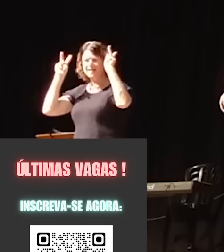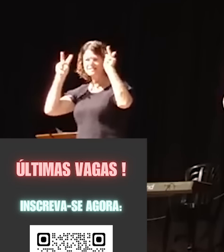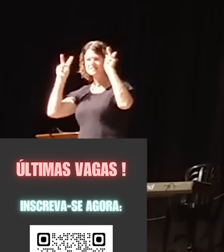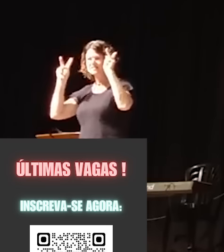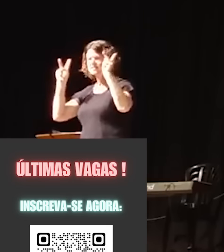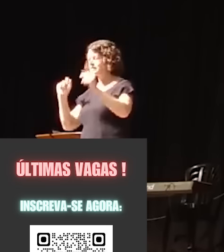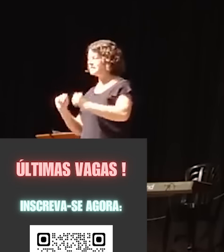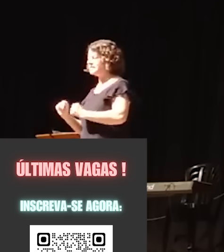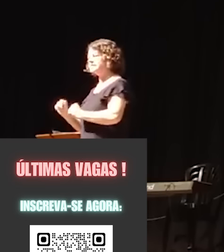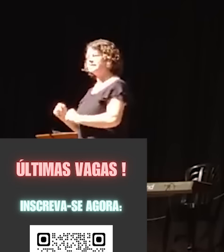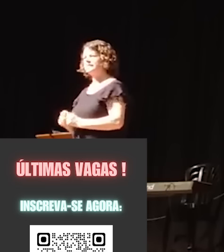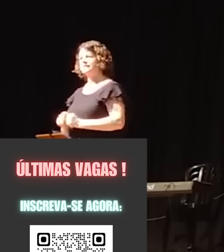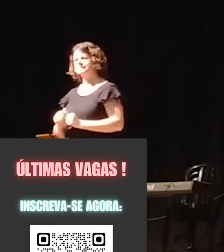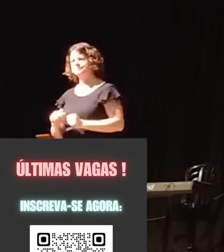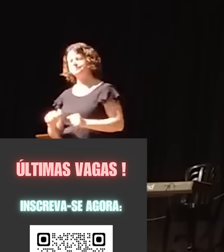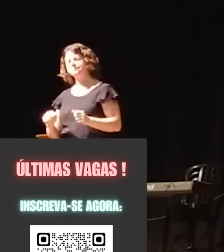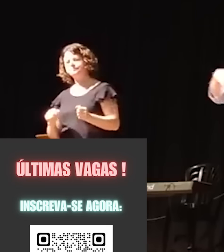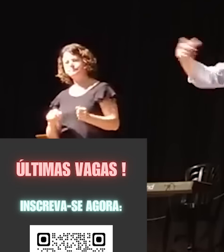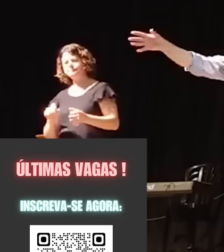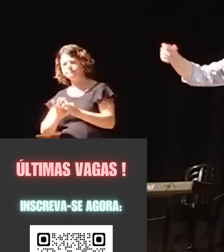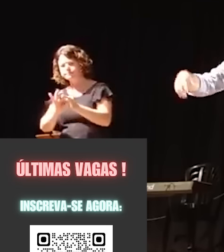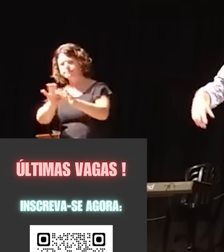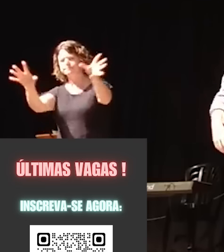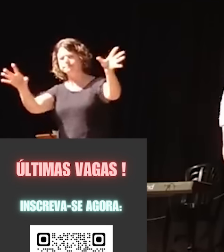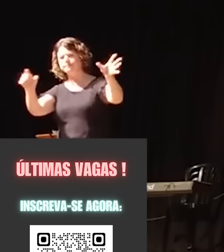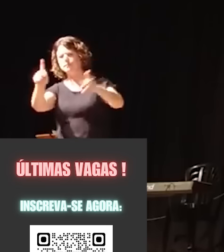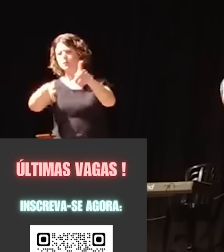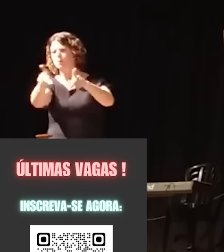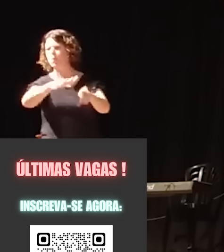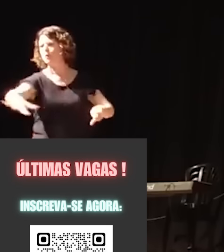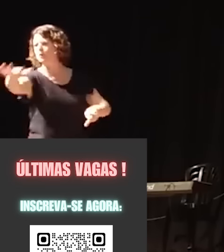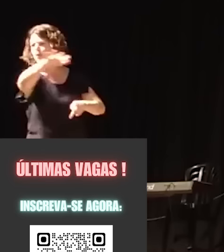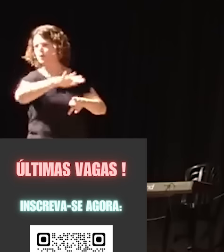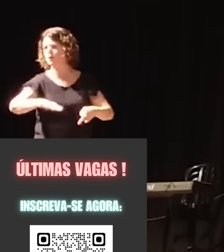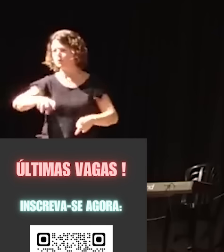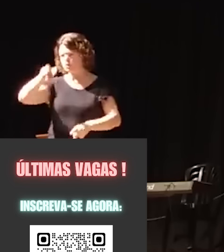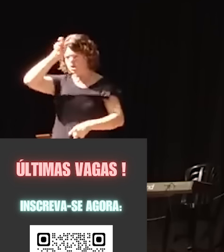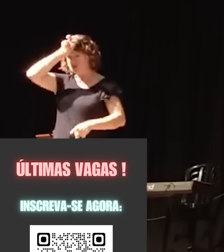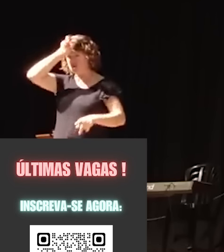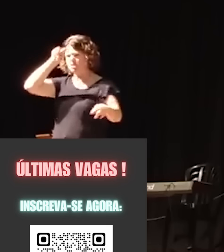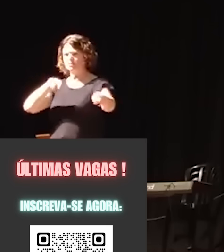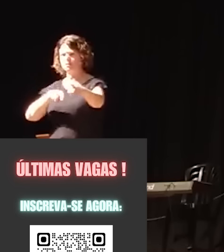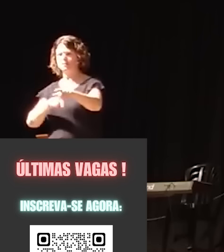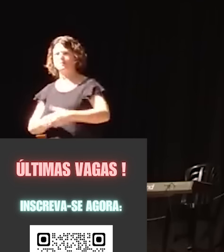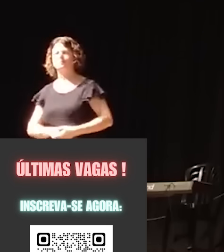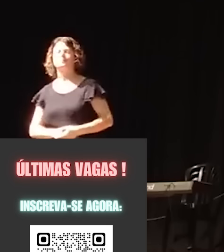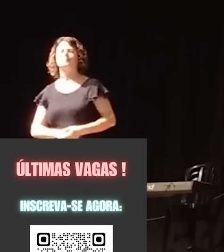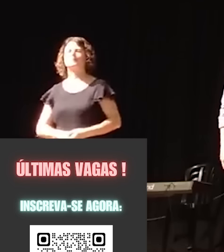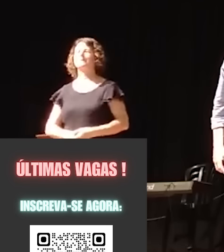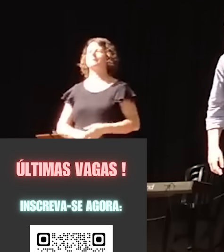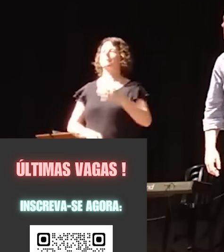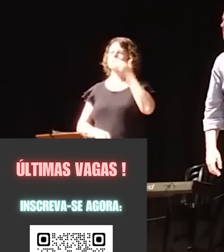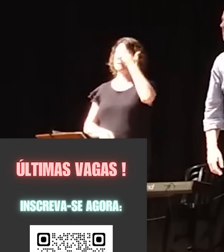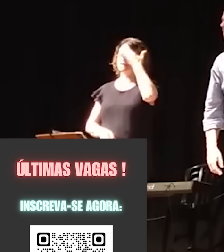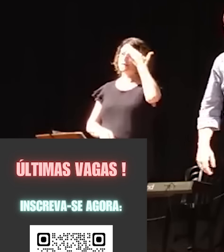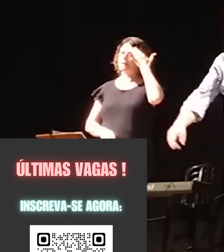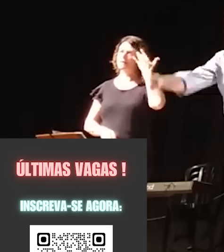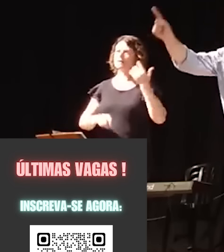Faraó fala para ele vai mas deixa teus filos deixa tuas mulheres deixa o teu gado sabe o que que Moisés fala para